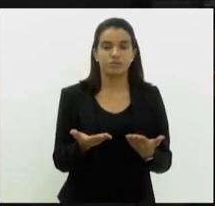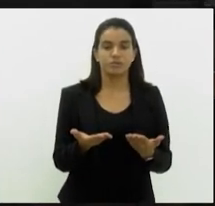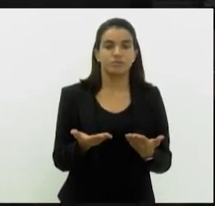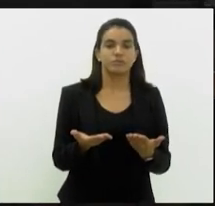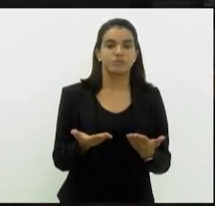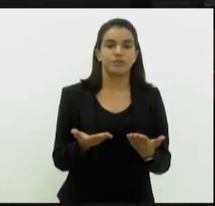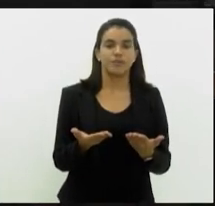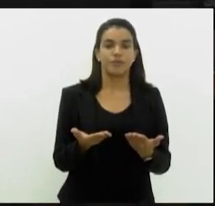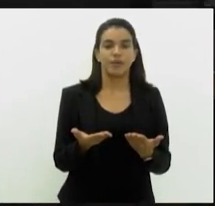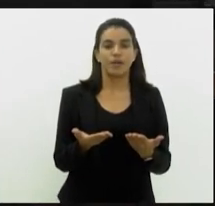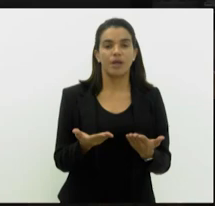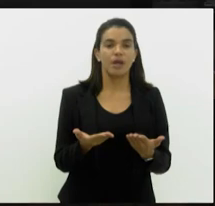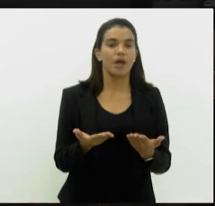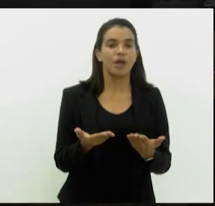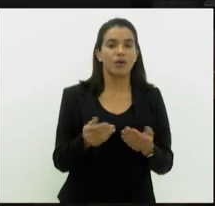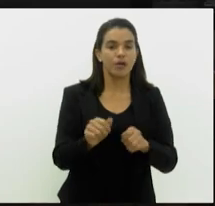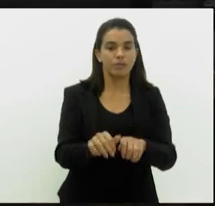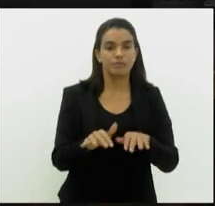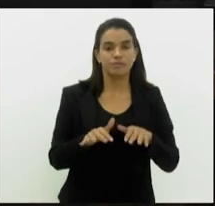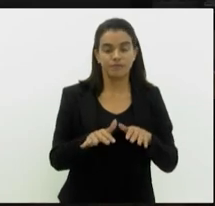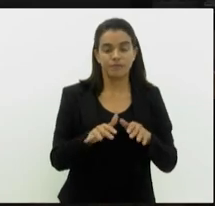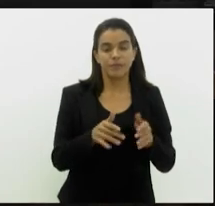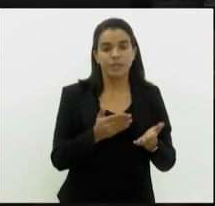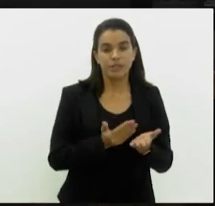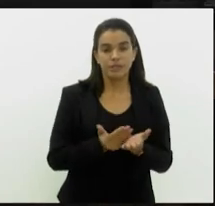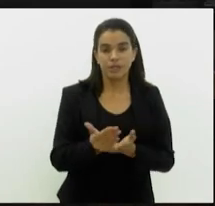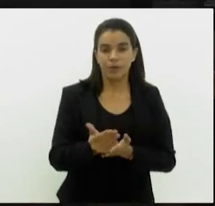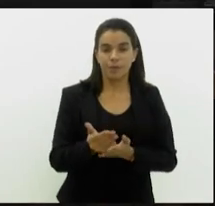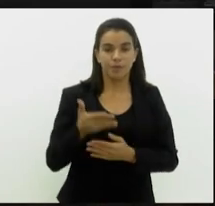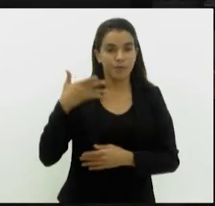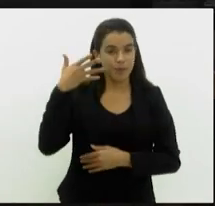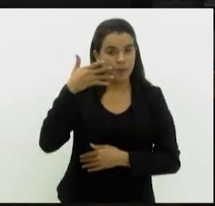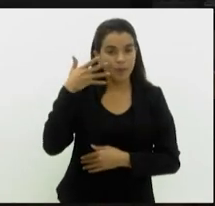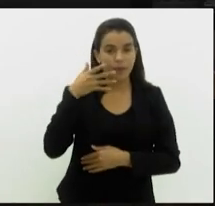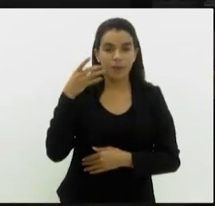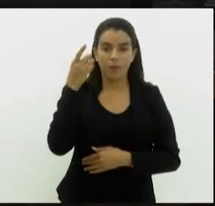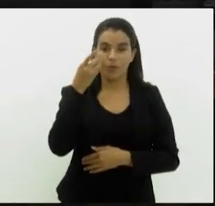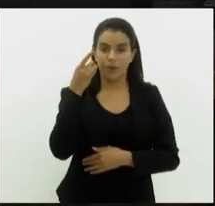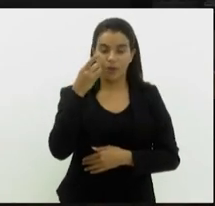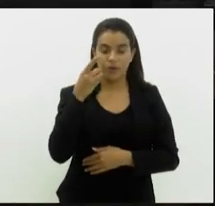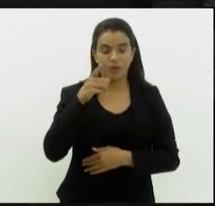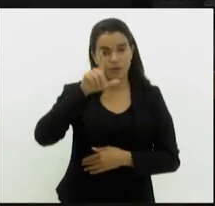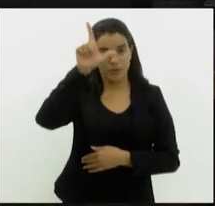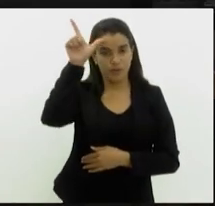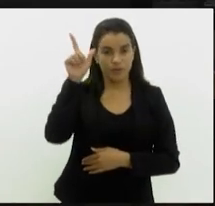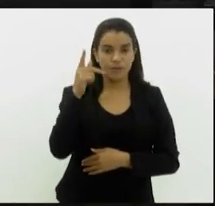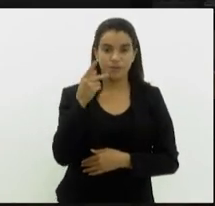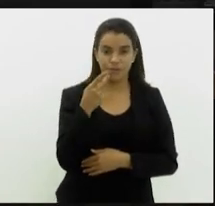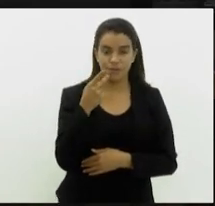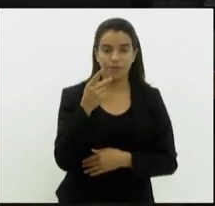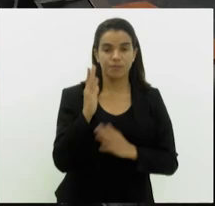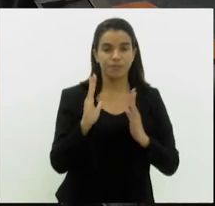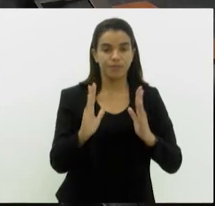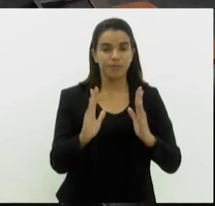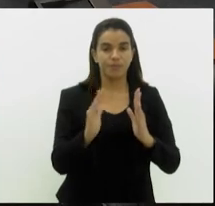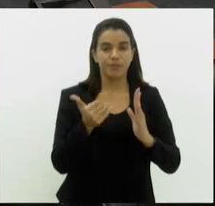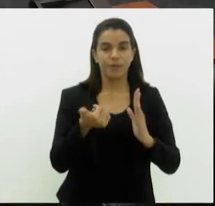passa-se o expediente inicial. O primeiro orador inscrito é o nobre deputado Luiz Paulo, que dispõe de 10 minutos.